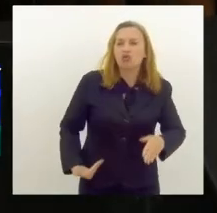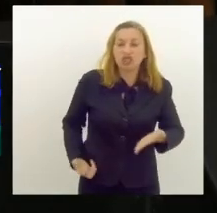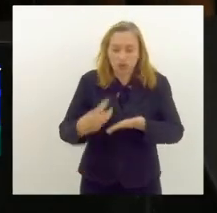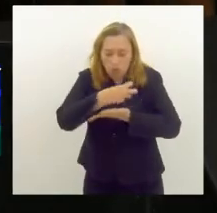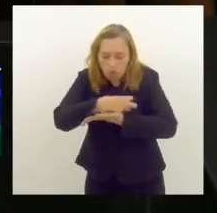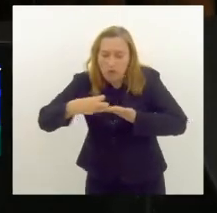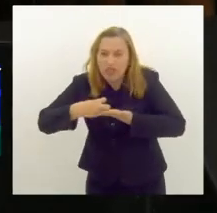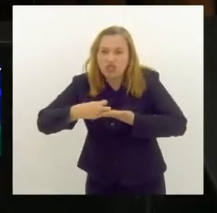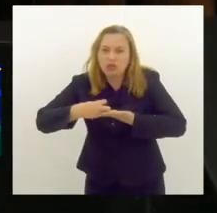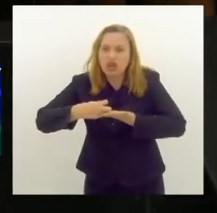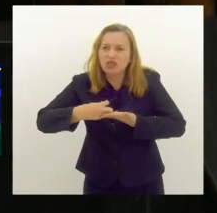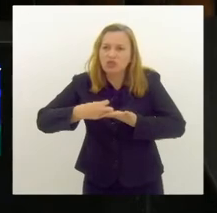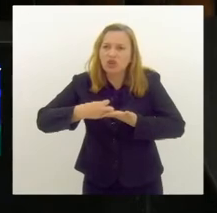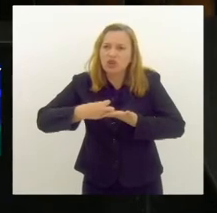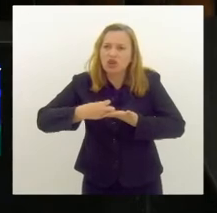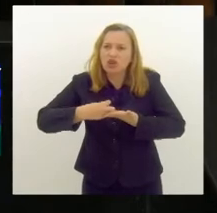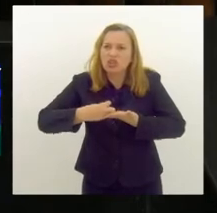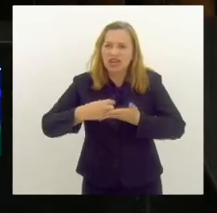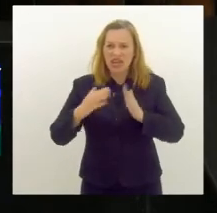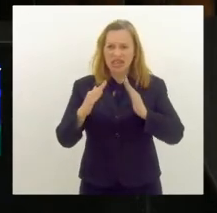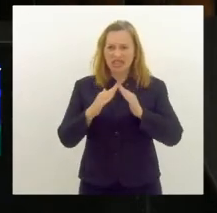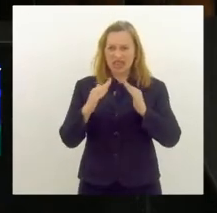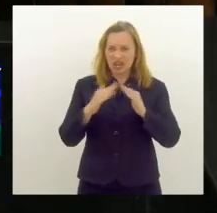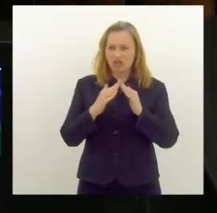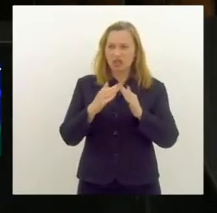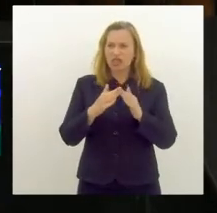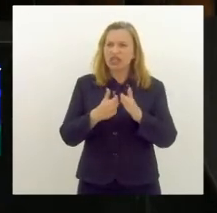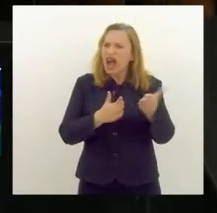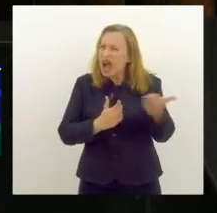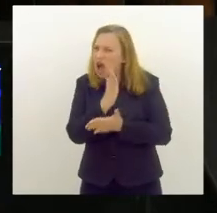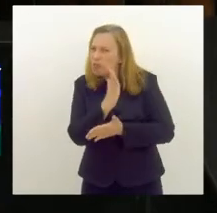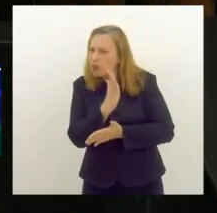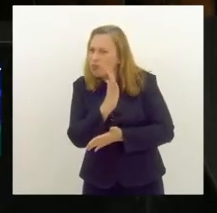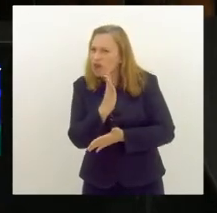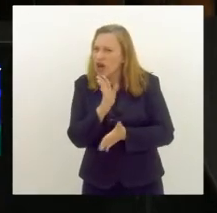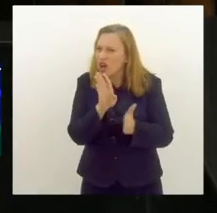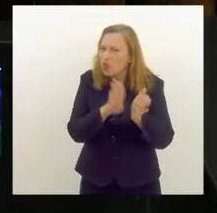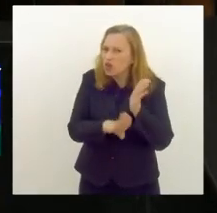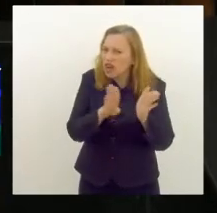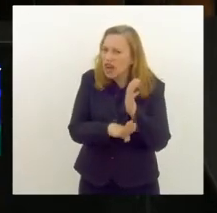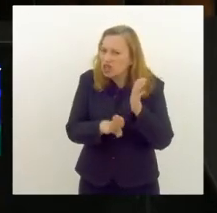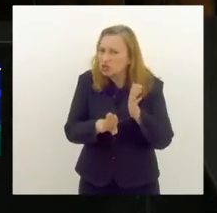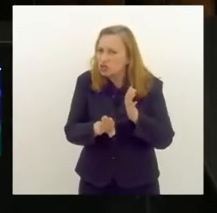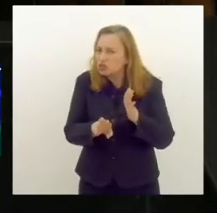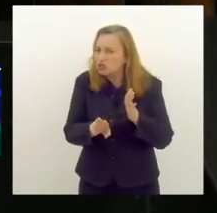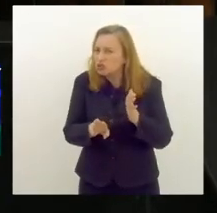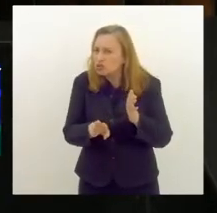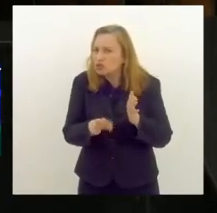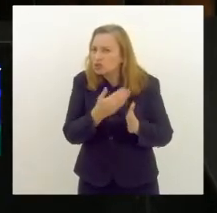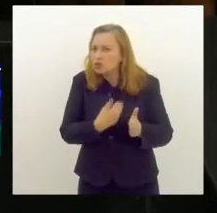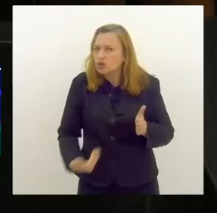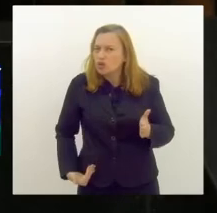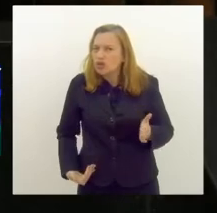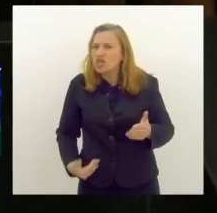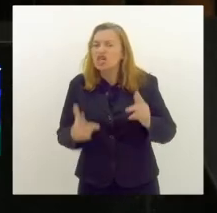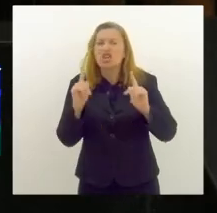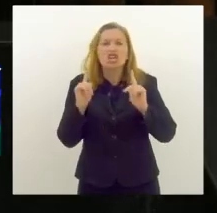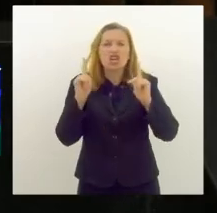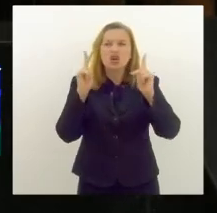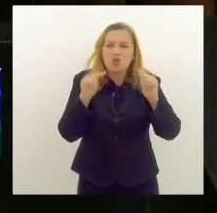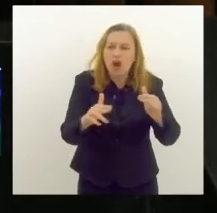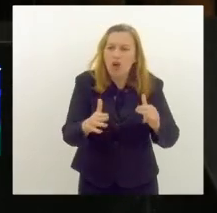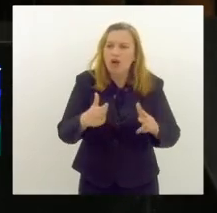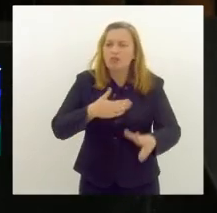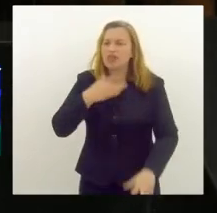impeachmentado, e essa casa aprovar essa conta. E a mesma fala